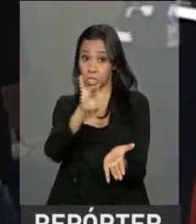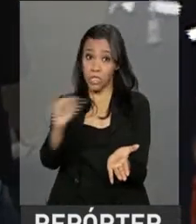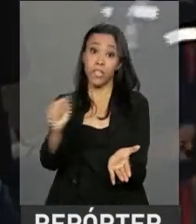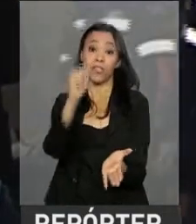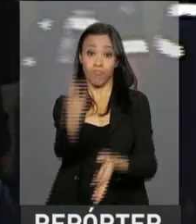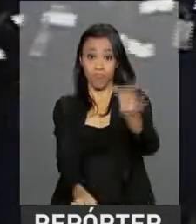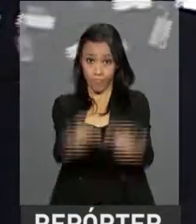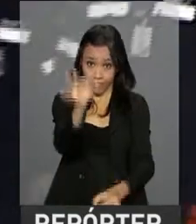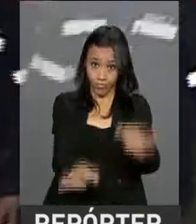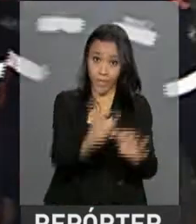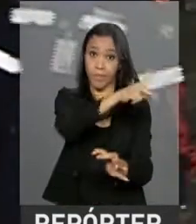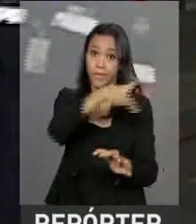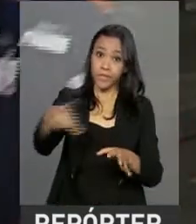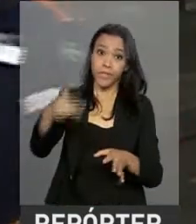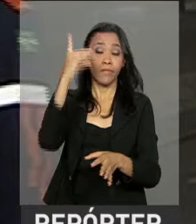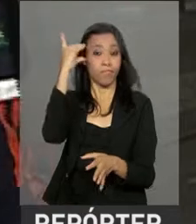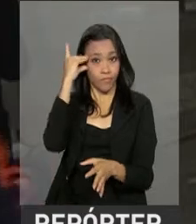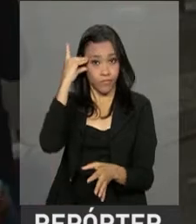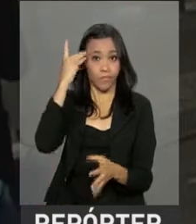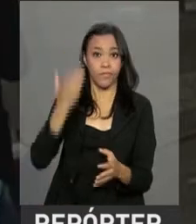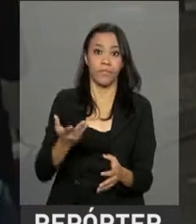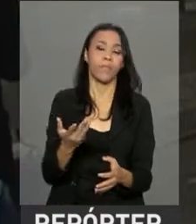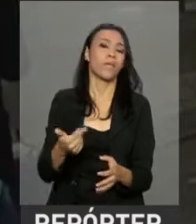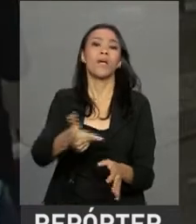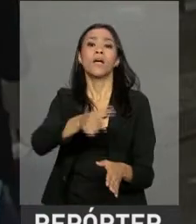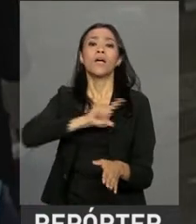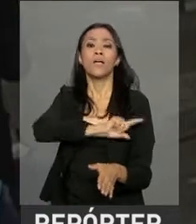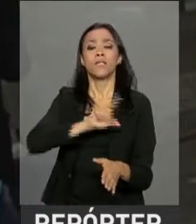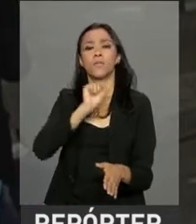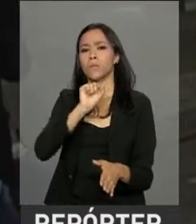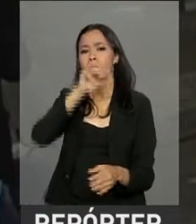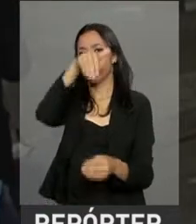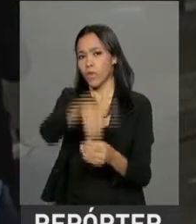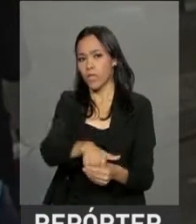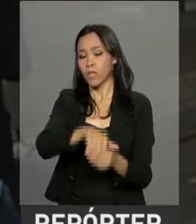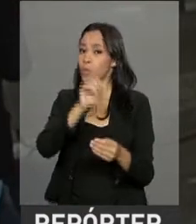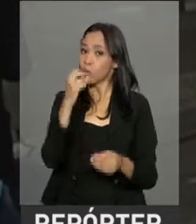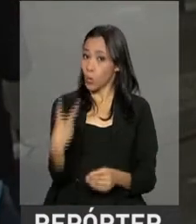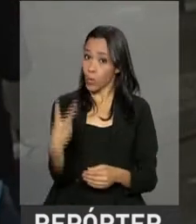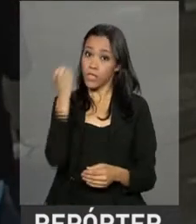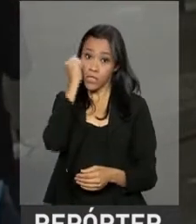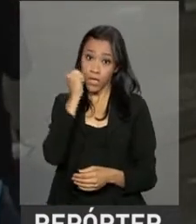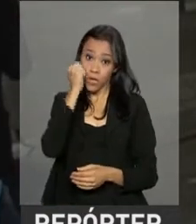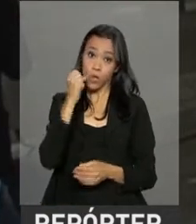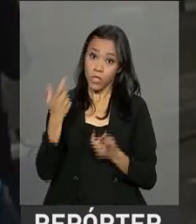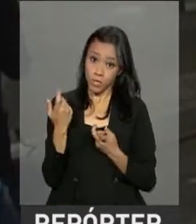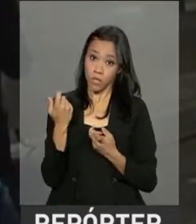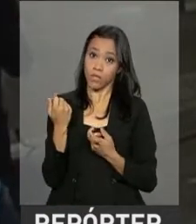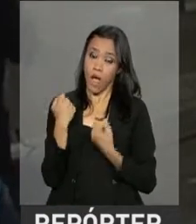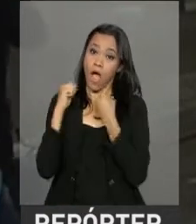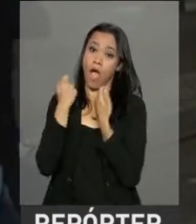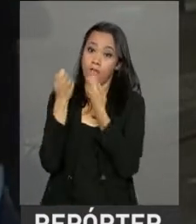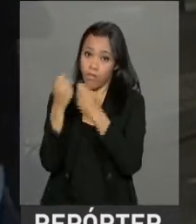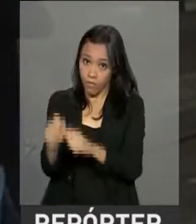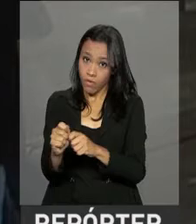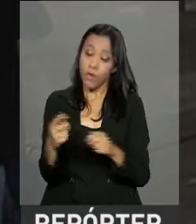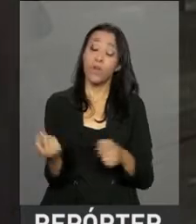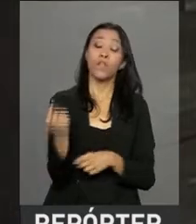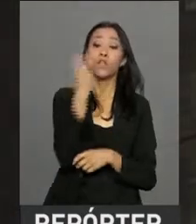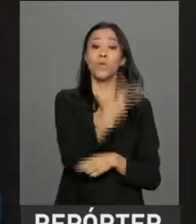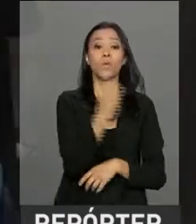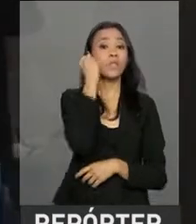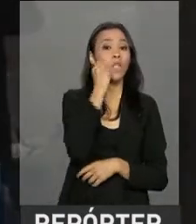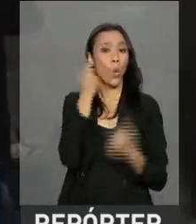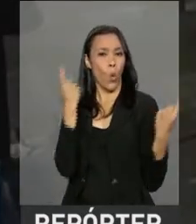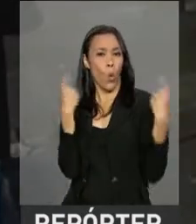da presidente afastada Dilma Rousseff antes da votação dos senadores a favor do impeachment e dois contra